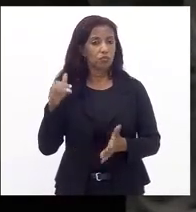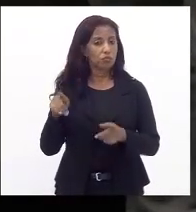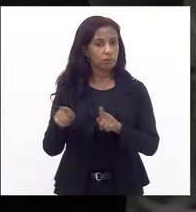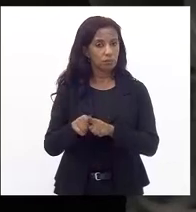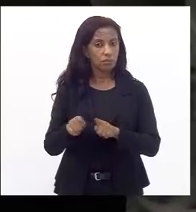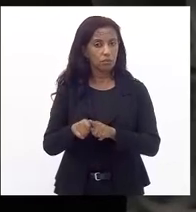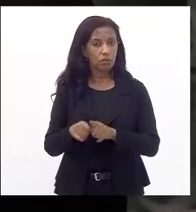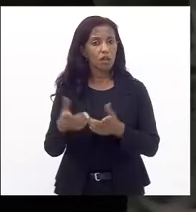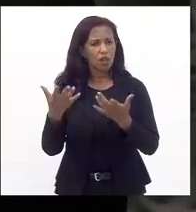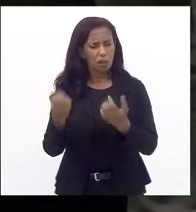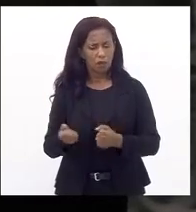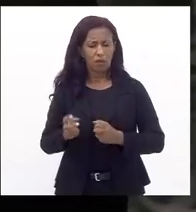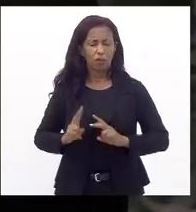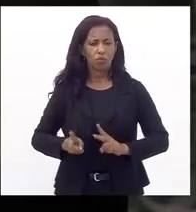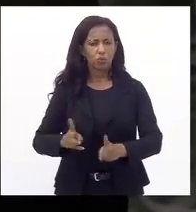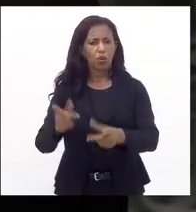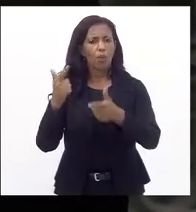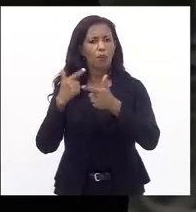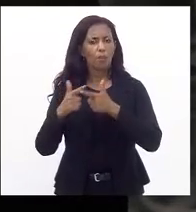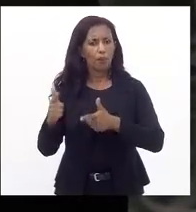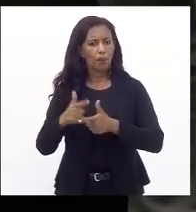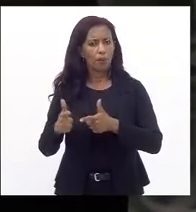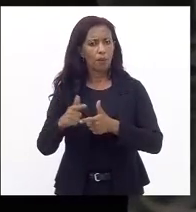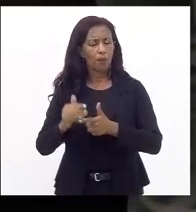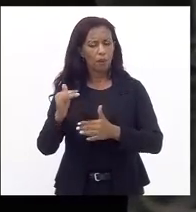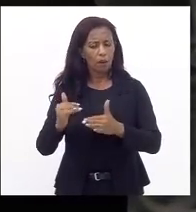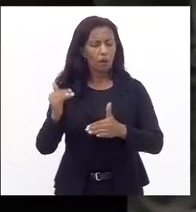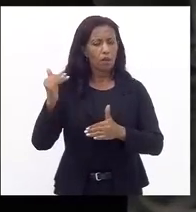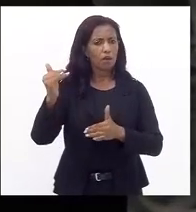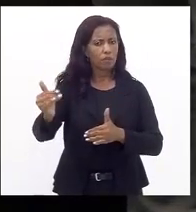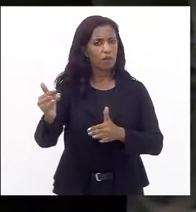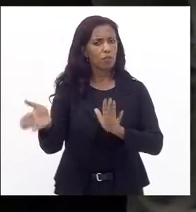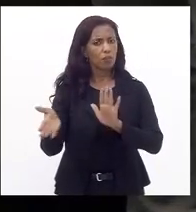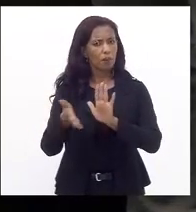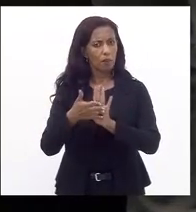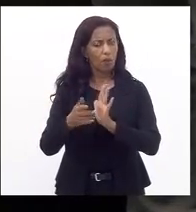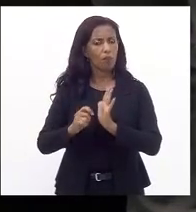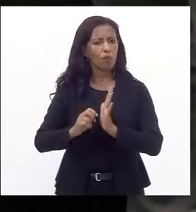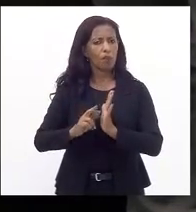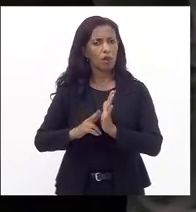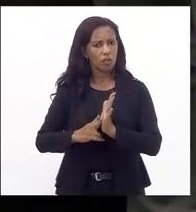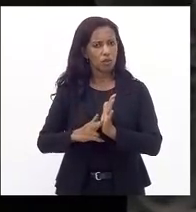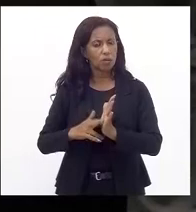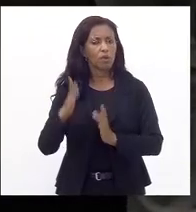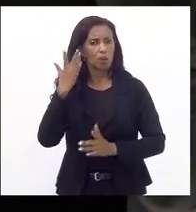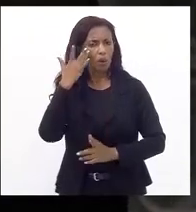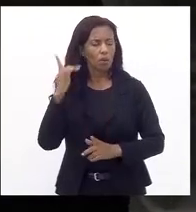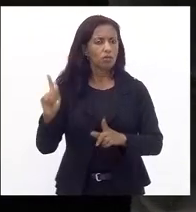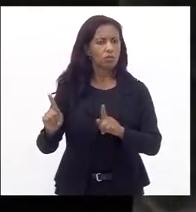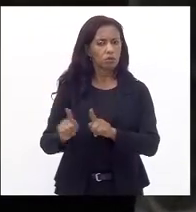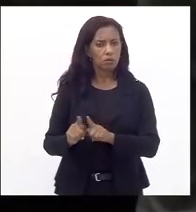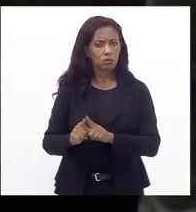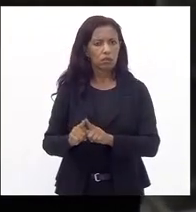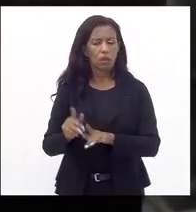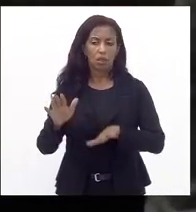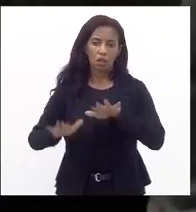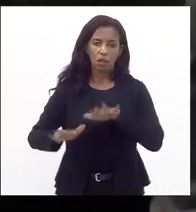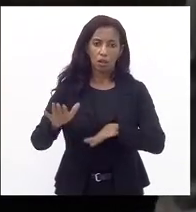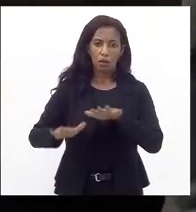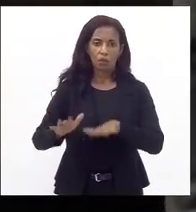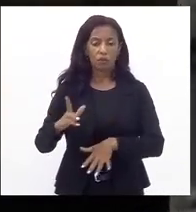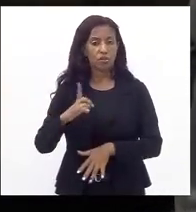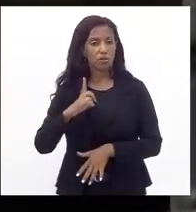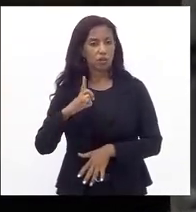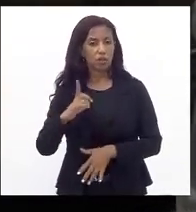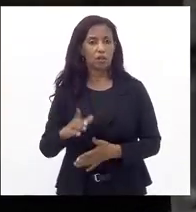que Vamos enfrentar problemas lá na frente com próprio regime Acho até que talvez